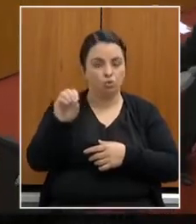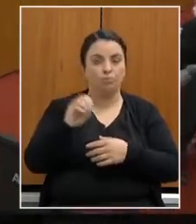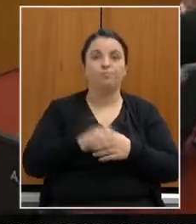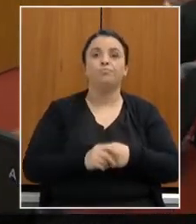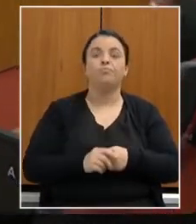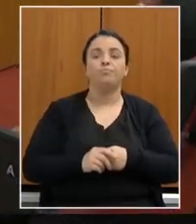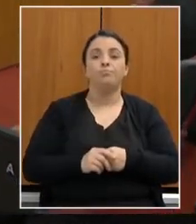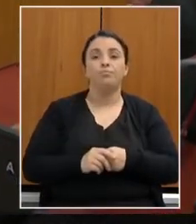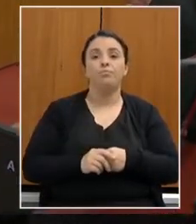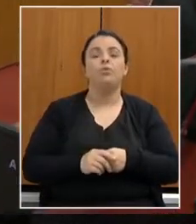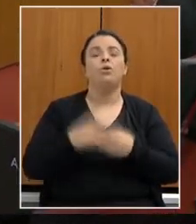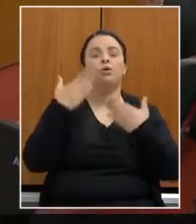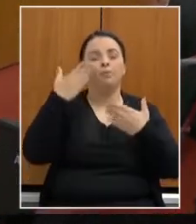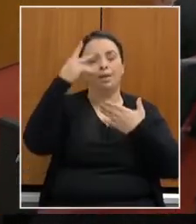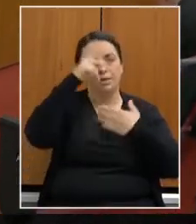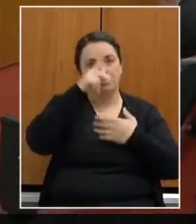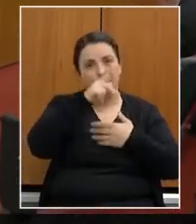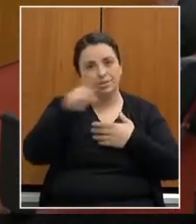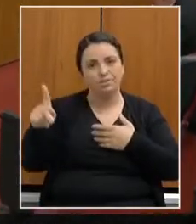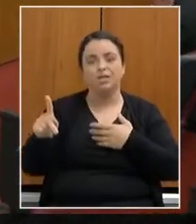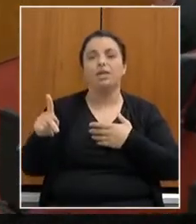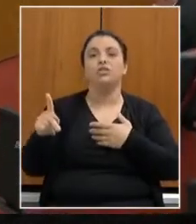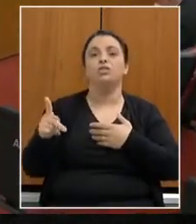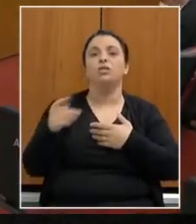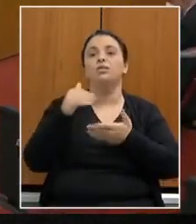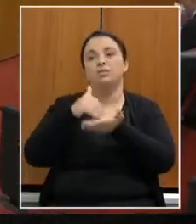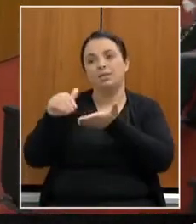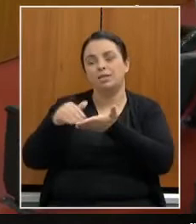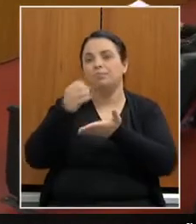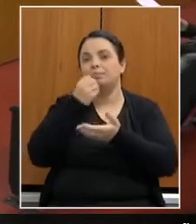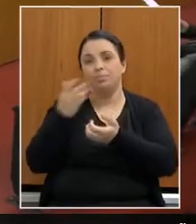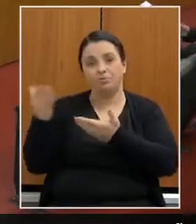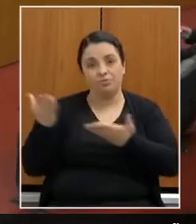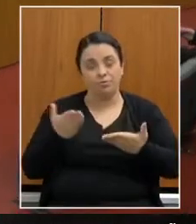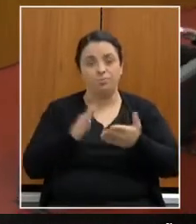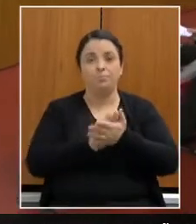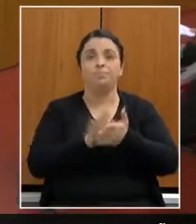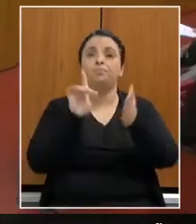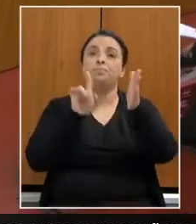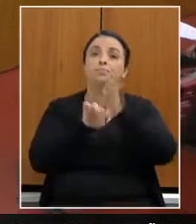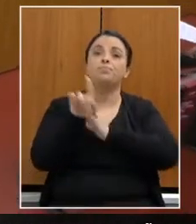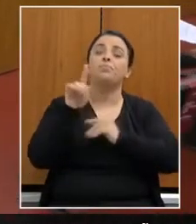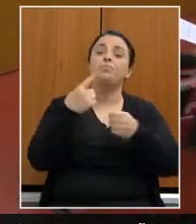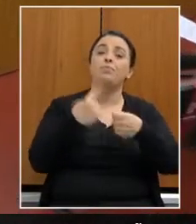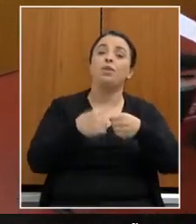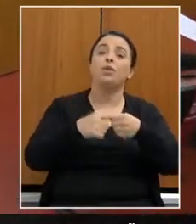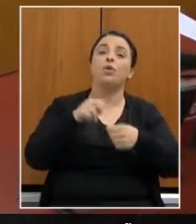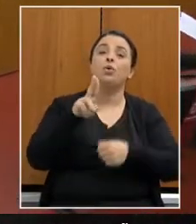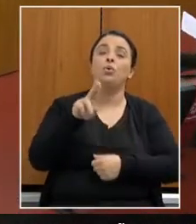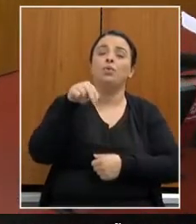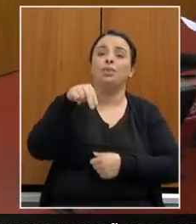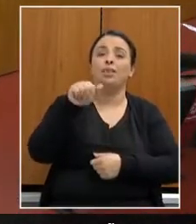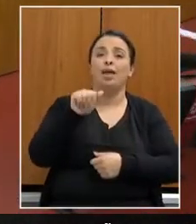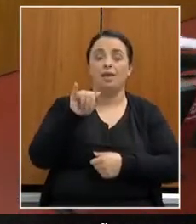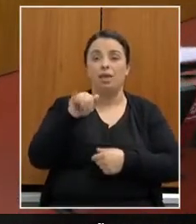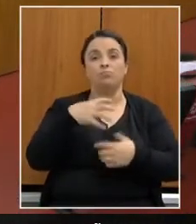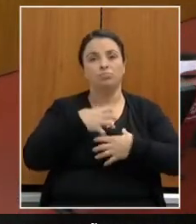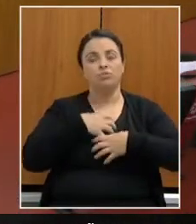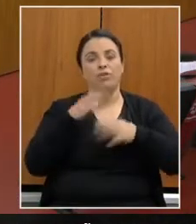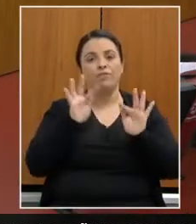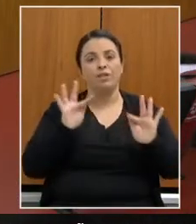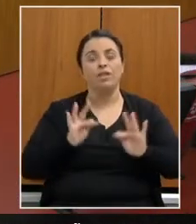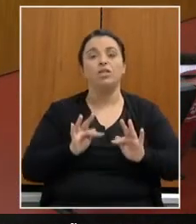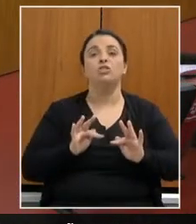-vindo Primeira questão a respeito de Unaí fico feliz de ver repercutindo aqui o assunto aqui hoje dois